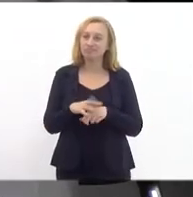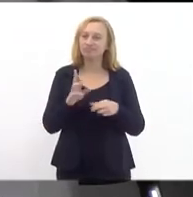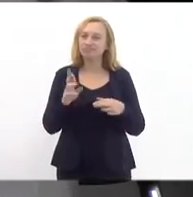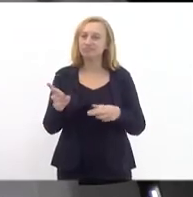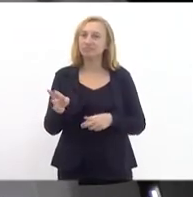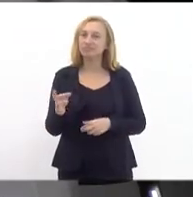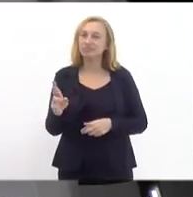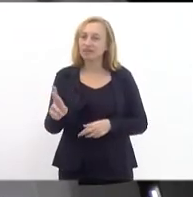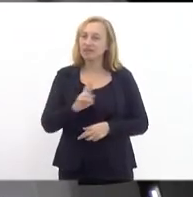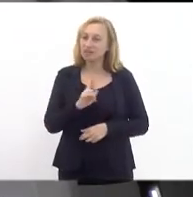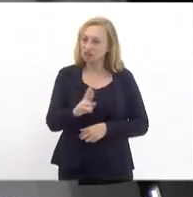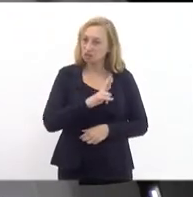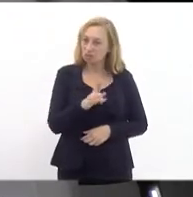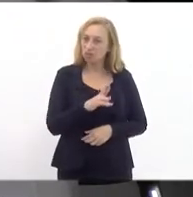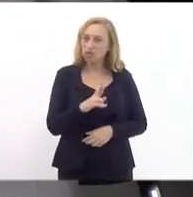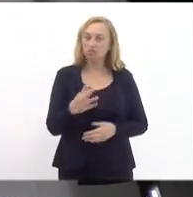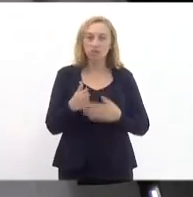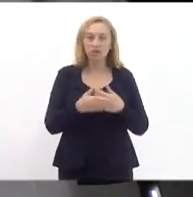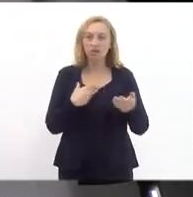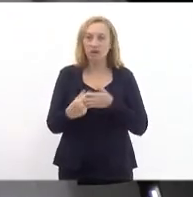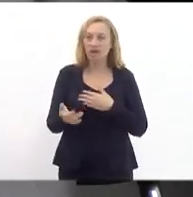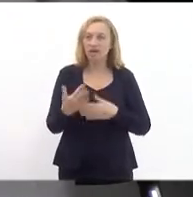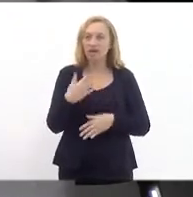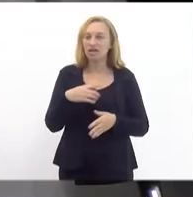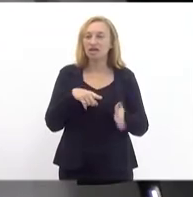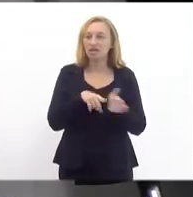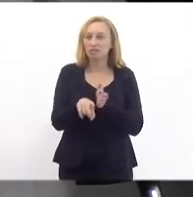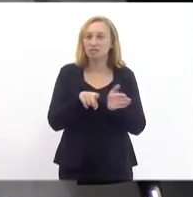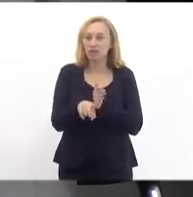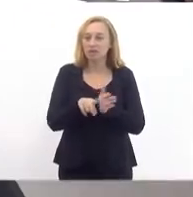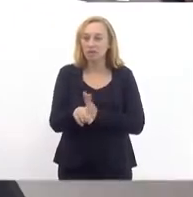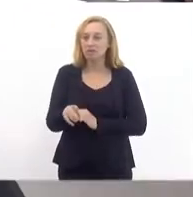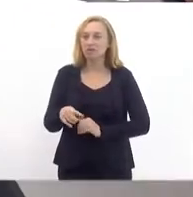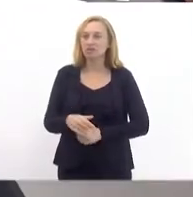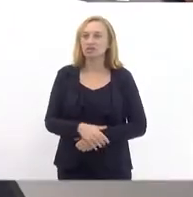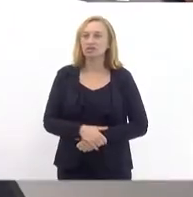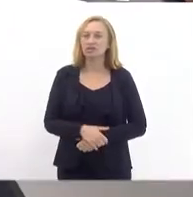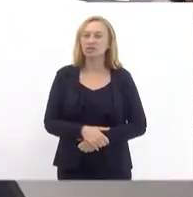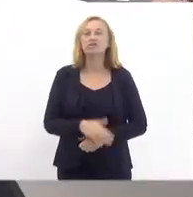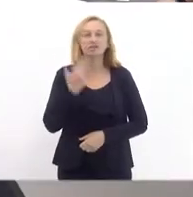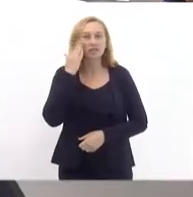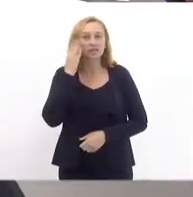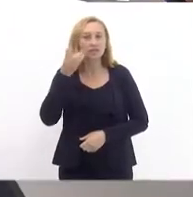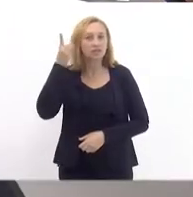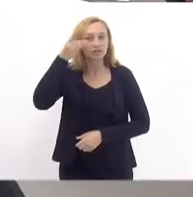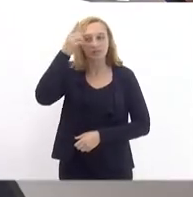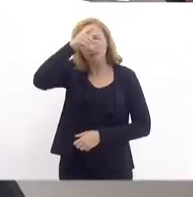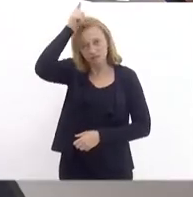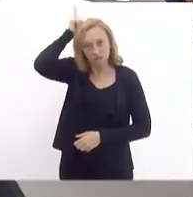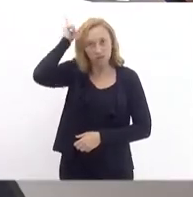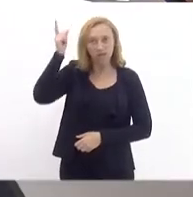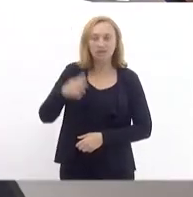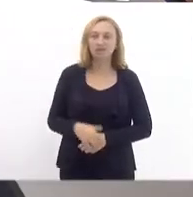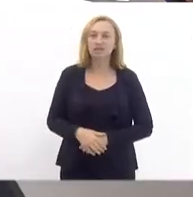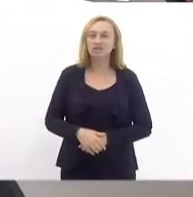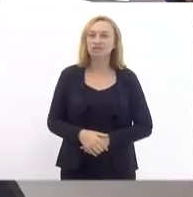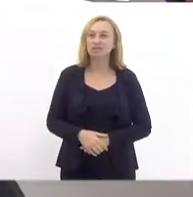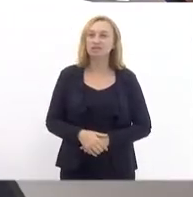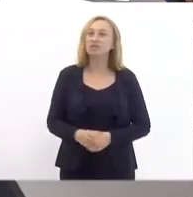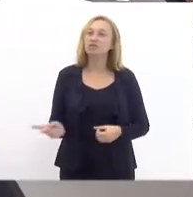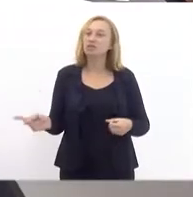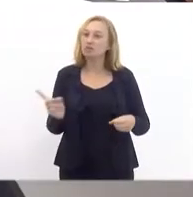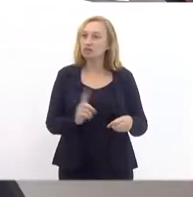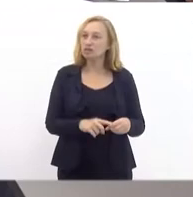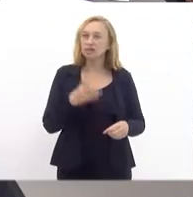resposta para qualquer tipo de pergunta que a gente faça. Eu entendi perfeitamente, deputado Luiz Paulo. Vou retornar a